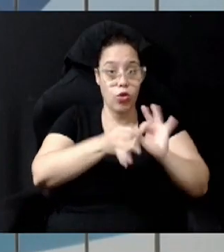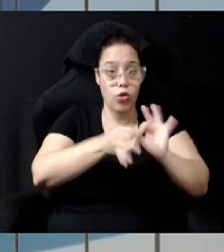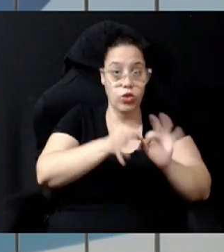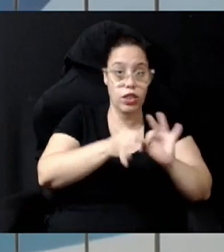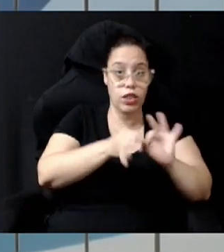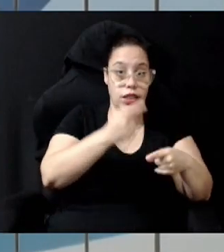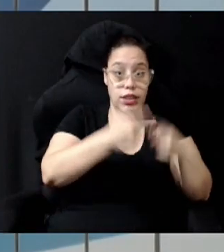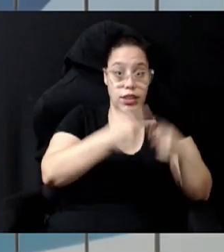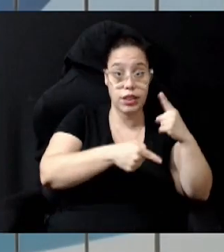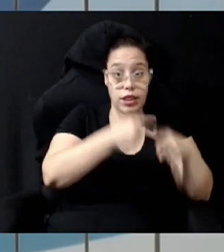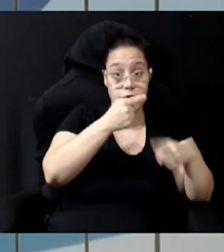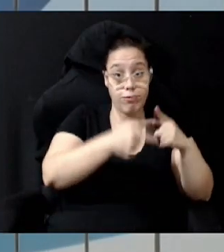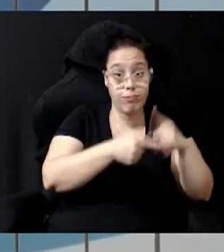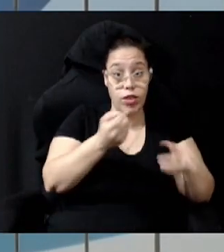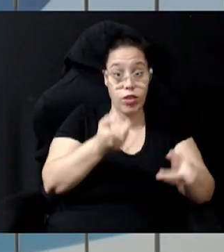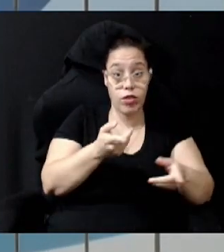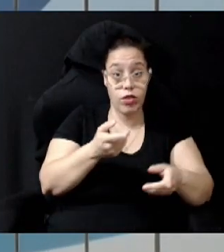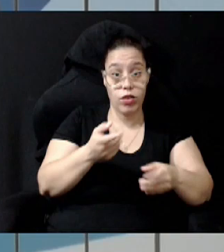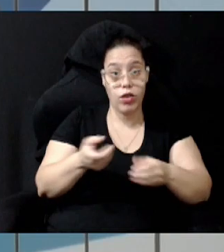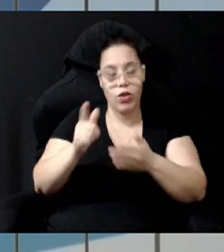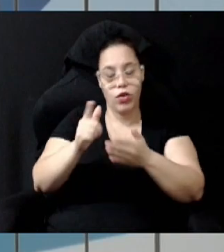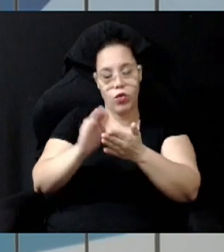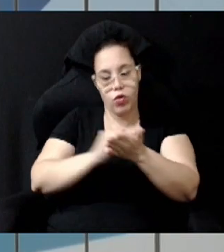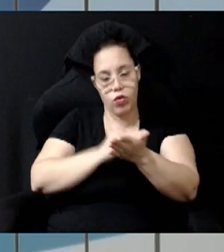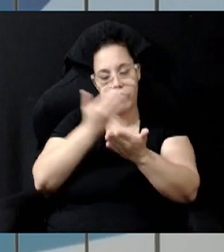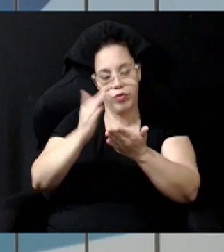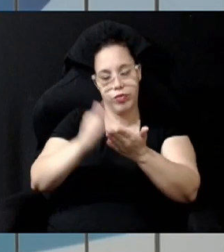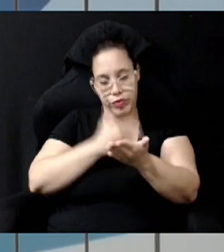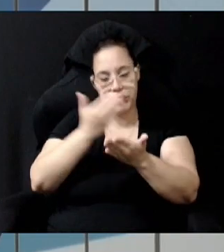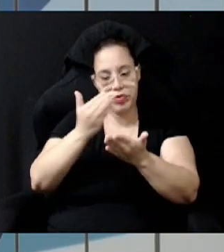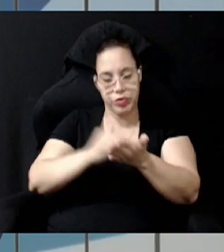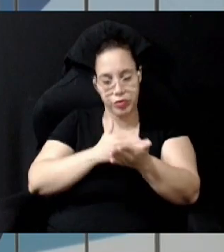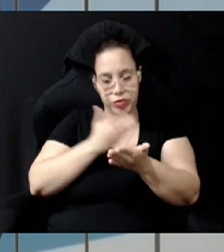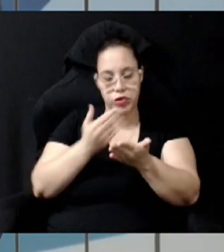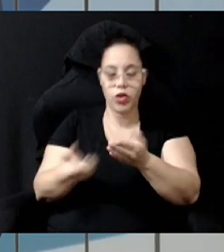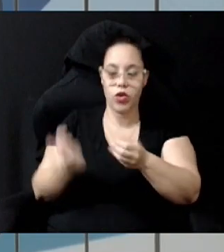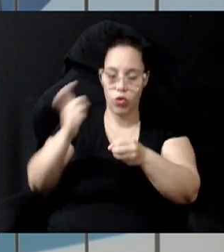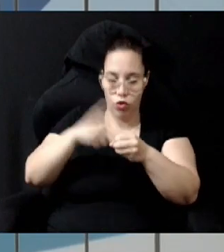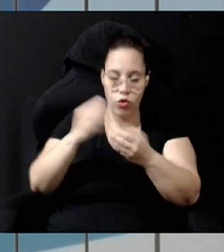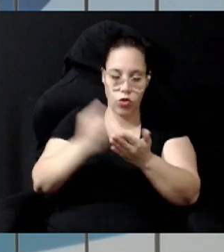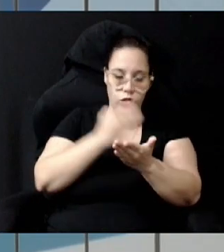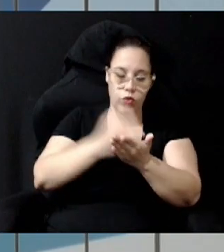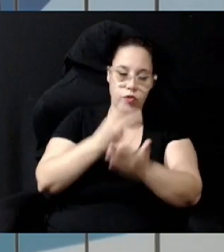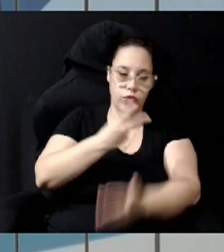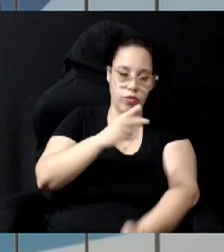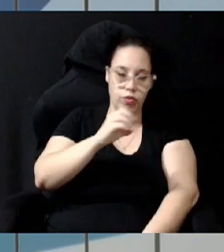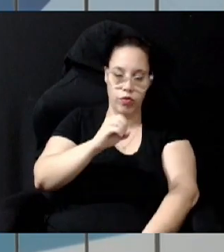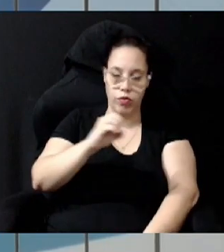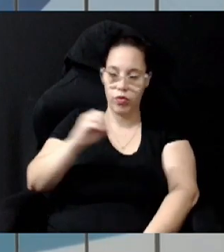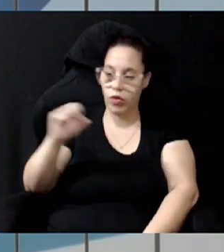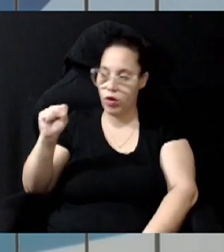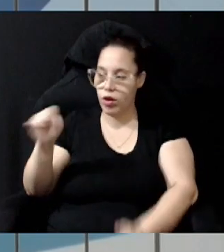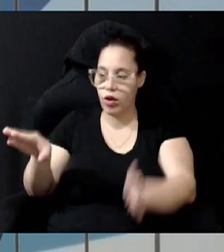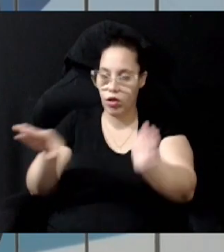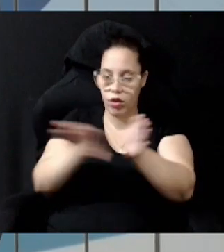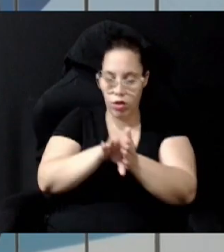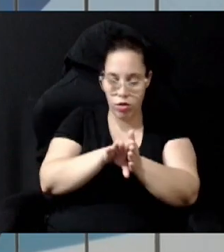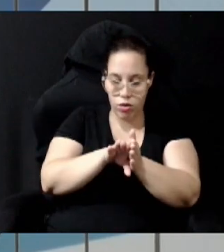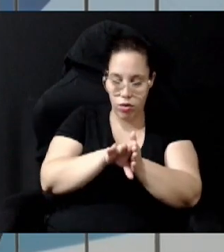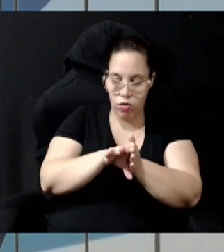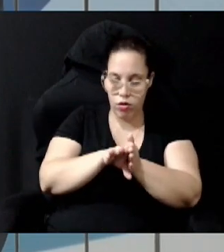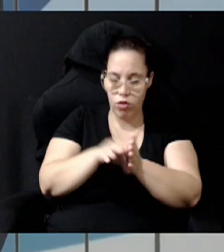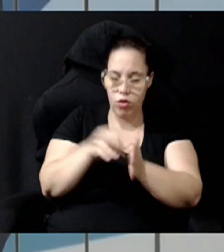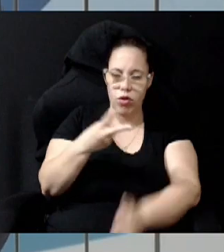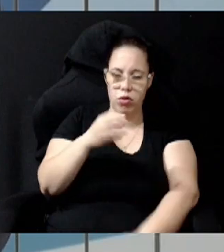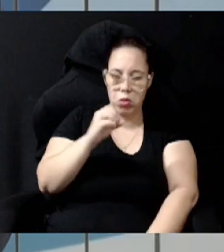o livro, voltando para o livro, né, estou muito conceitual, voltando para o livro, então de 2008 até 2014, 15, eu